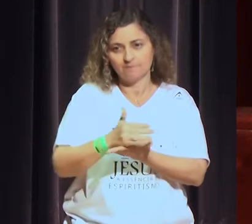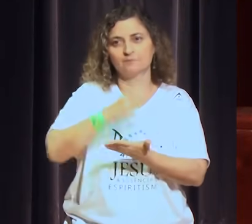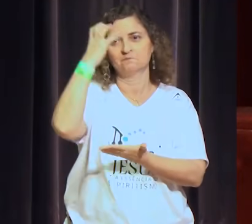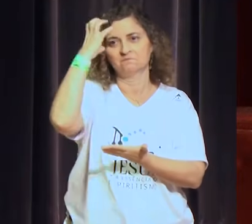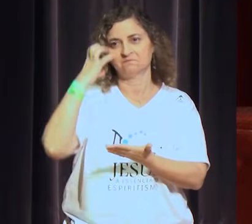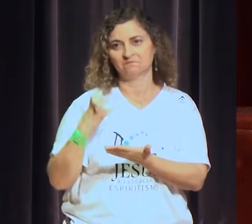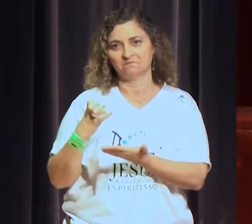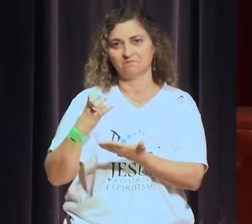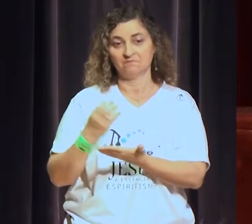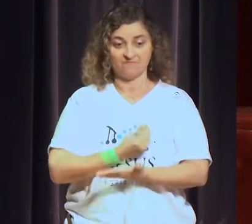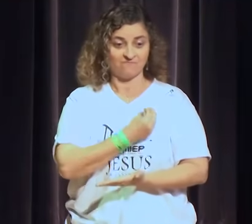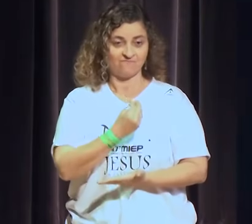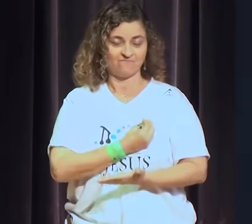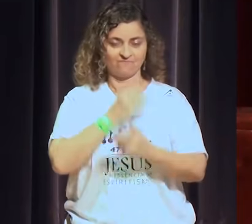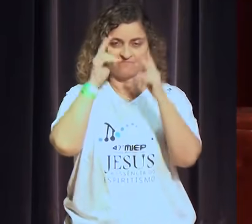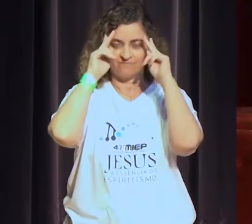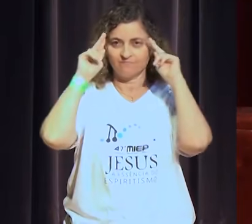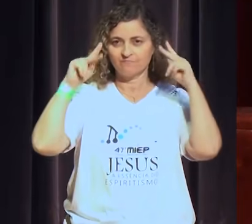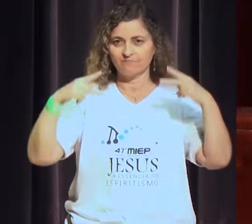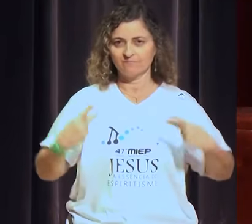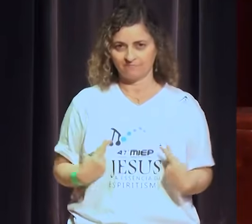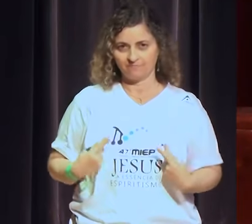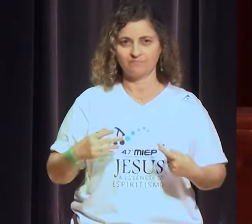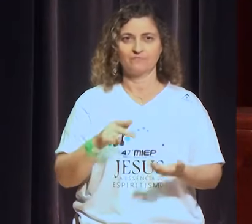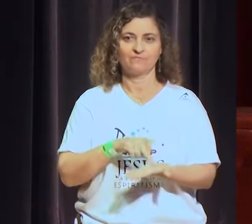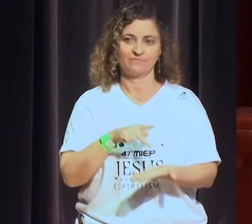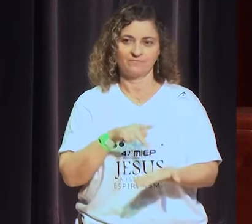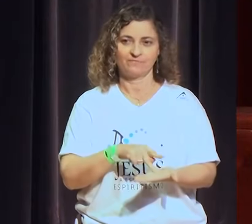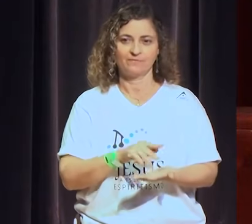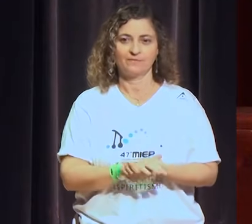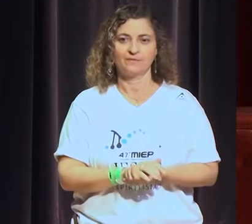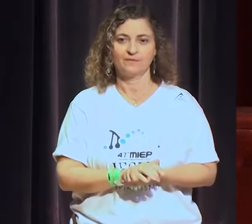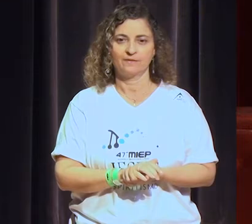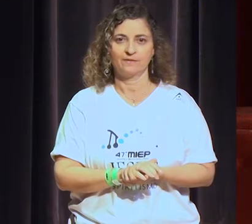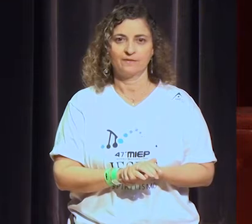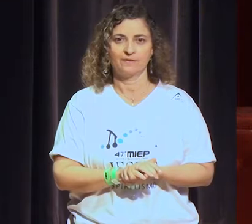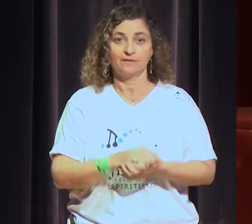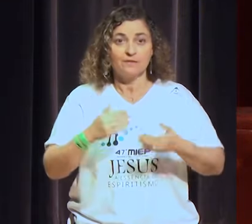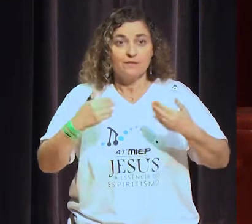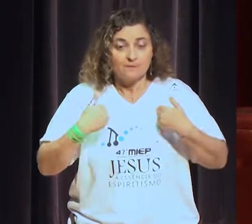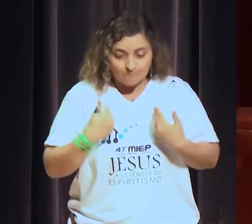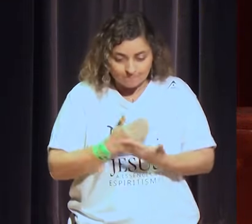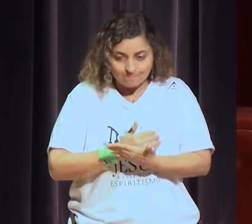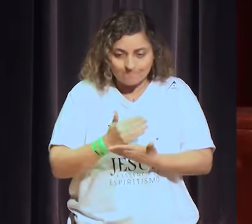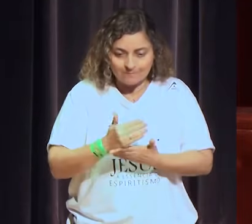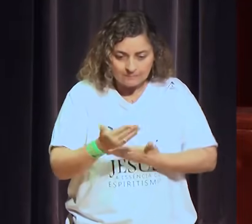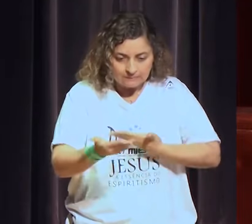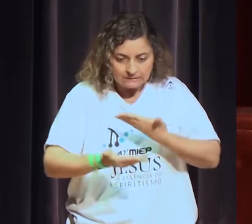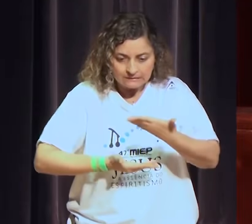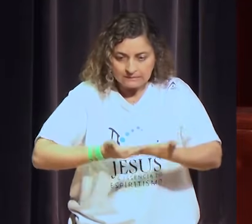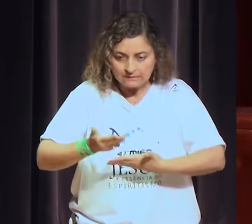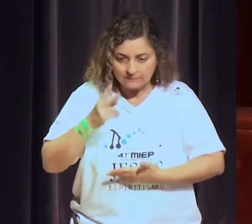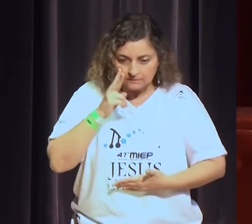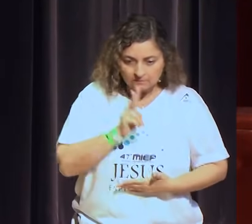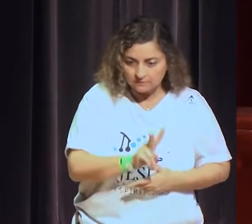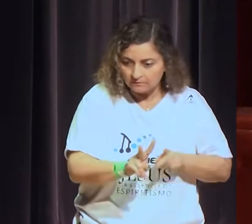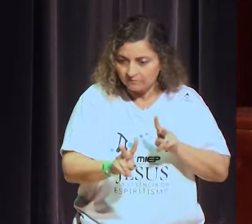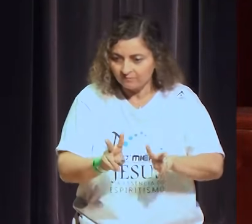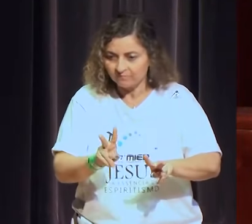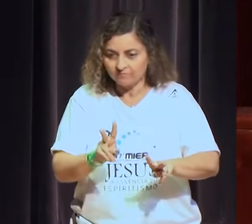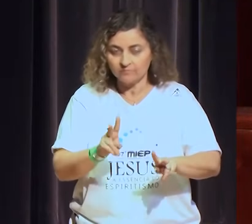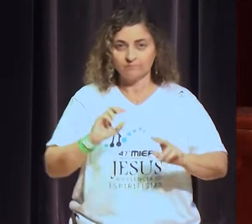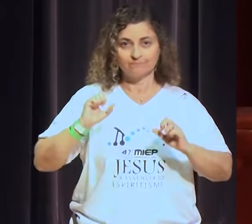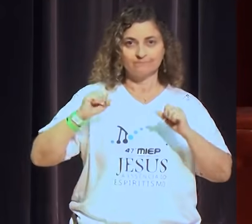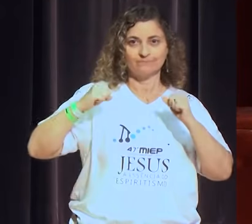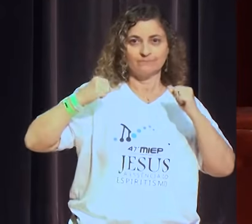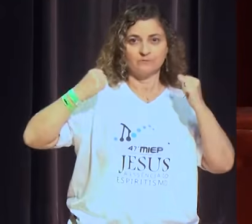Quando eu vou para a vida humana, eu começo a lidar com imponderáveis. Forças